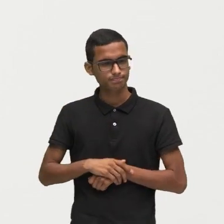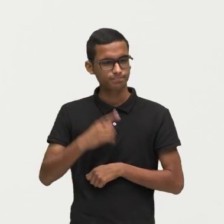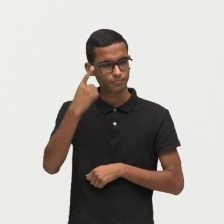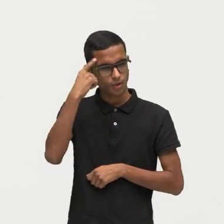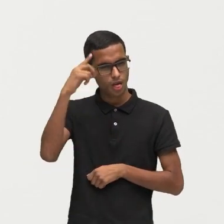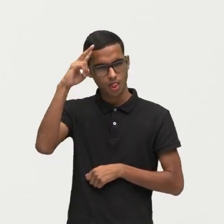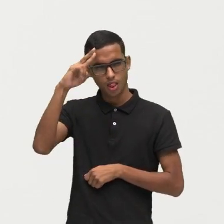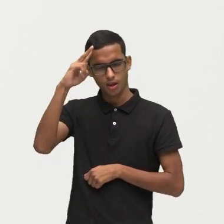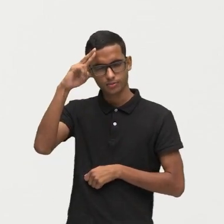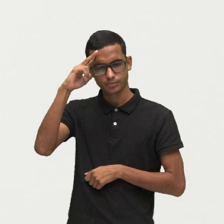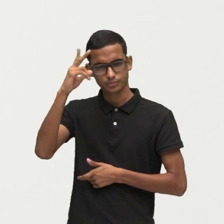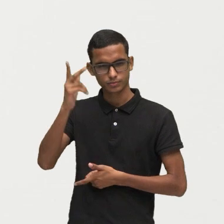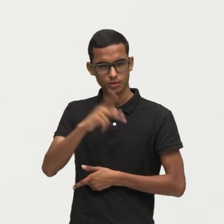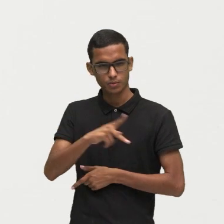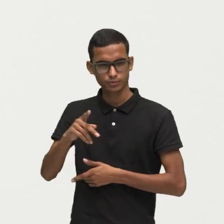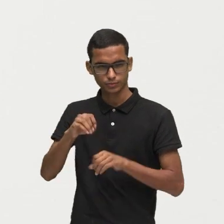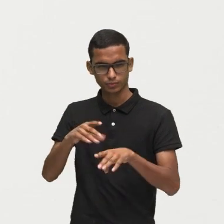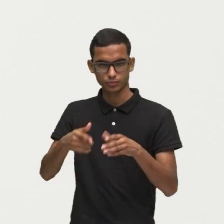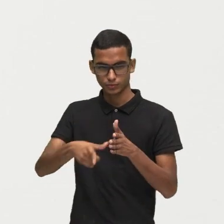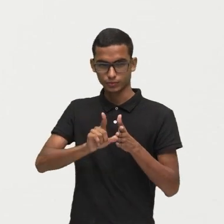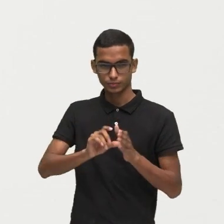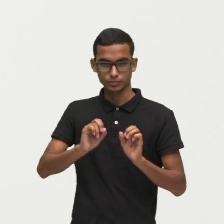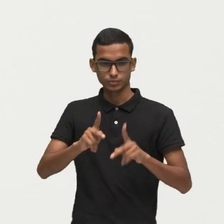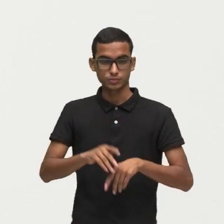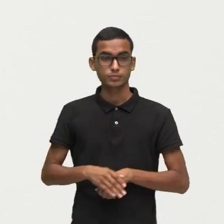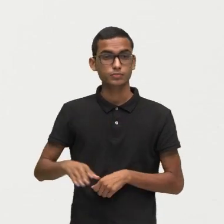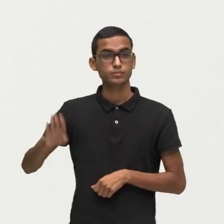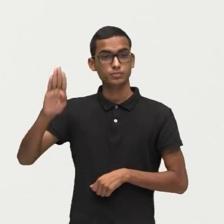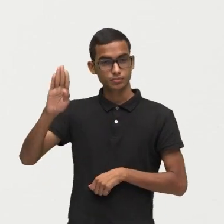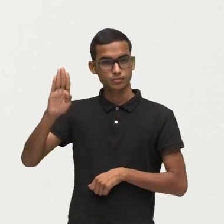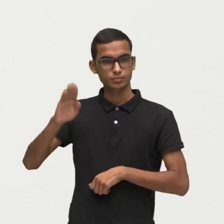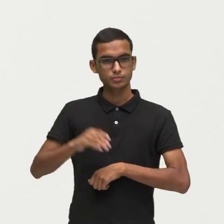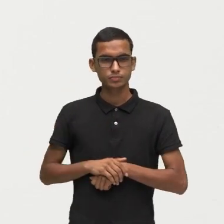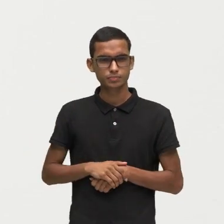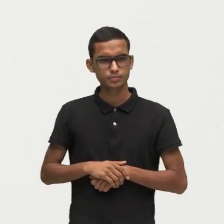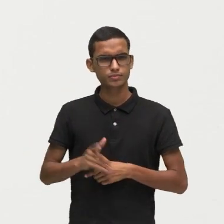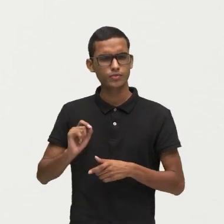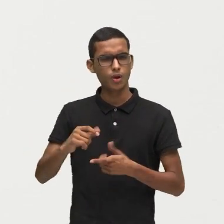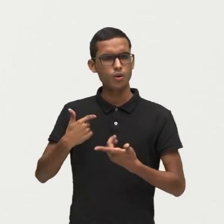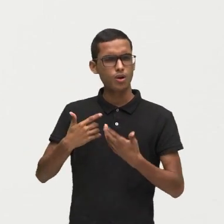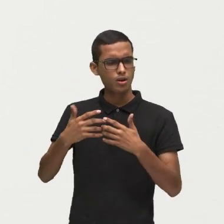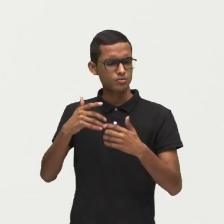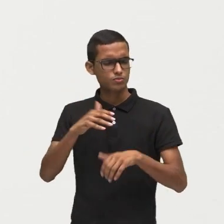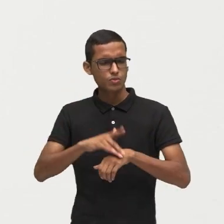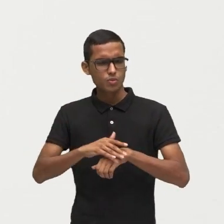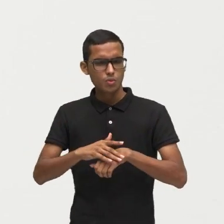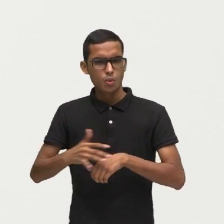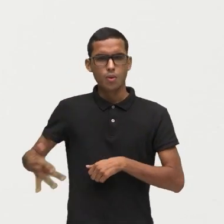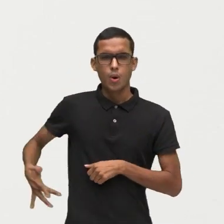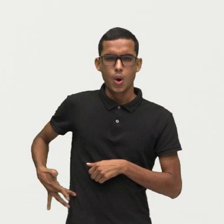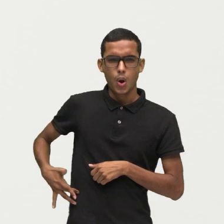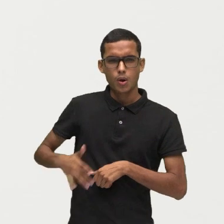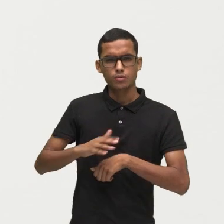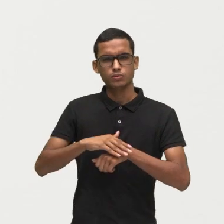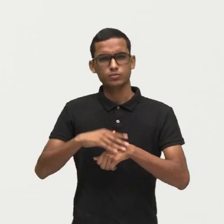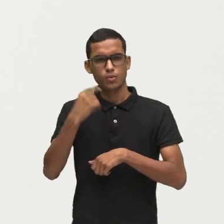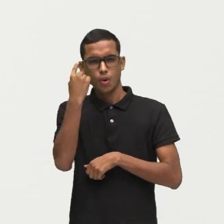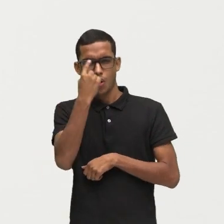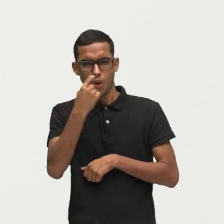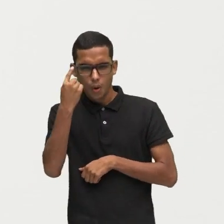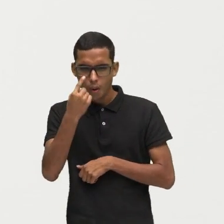da professora Jucimara. Alternativa B, nefropatia, retinopatia, doenças